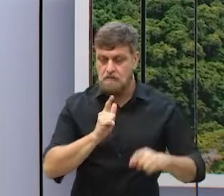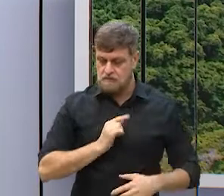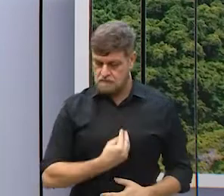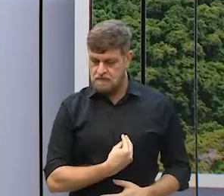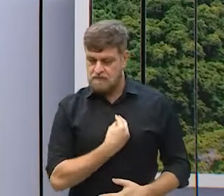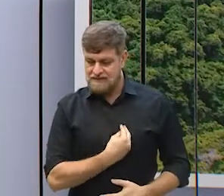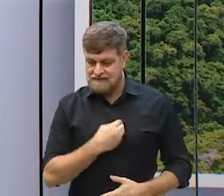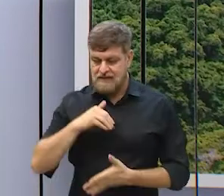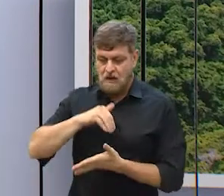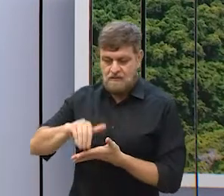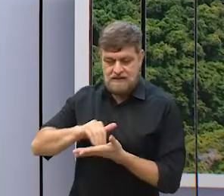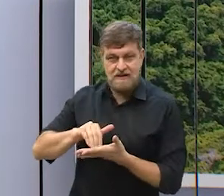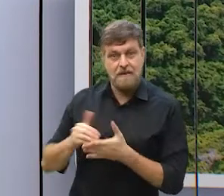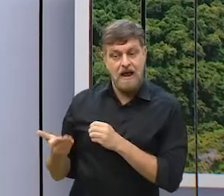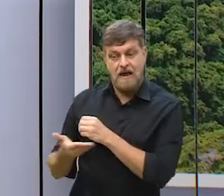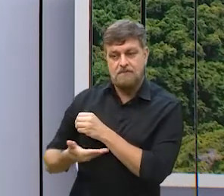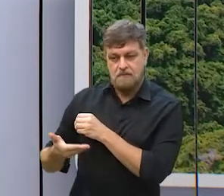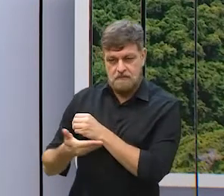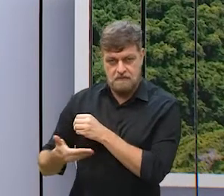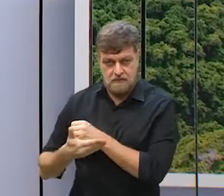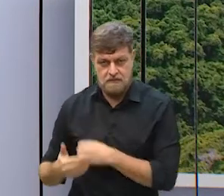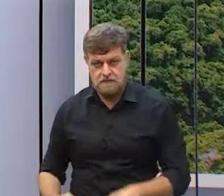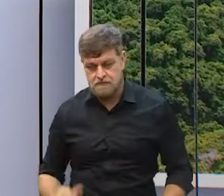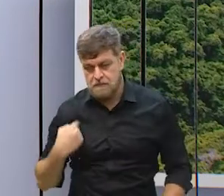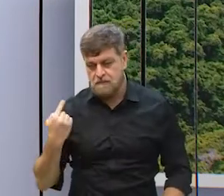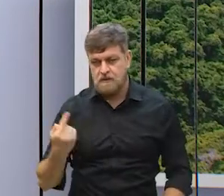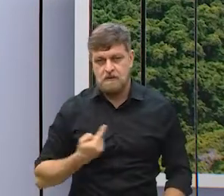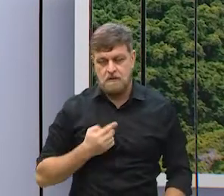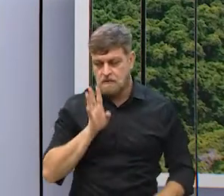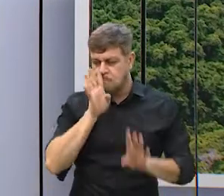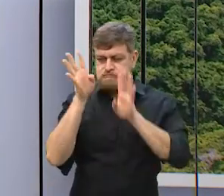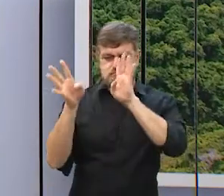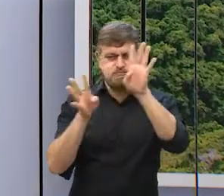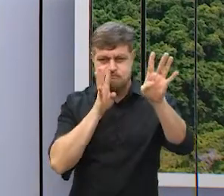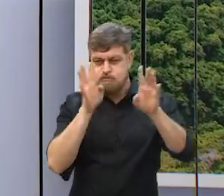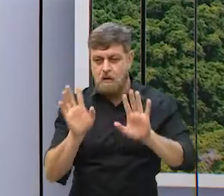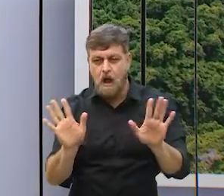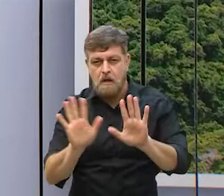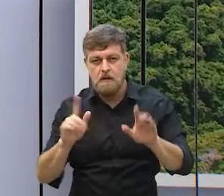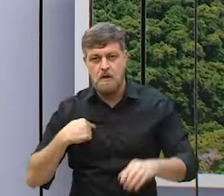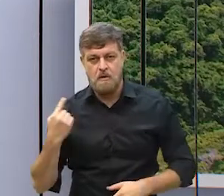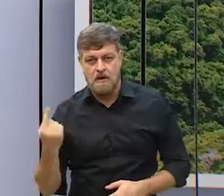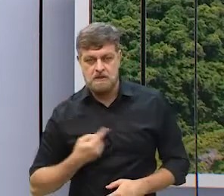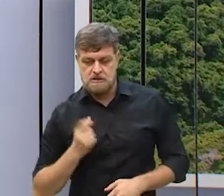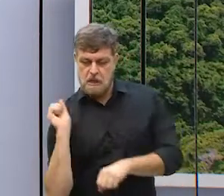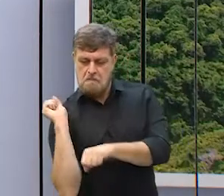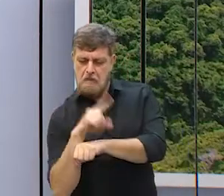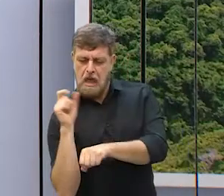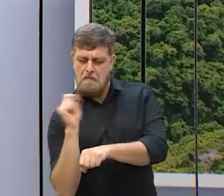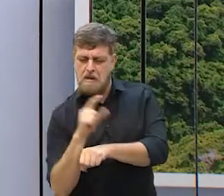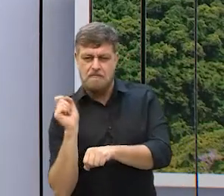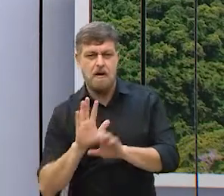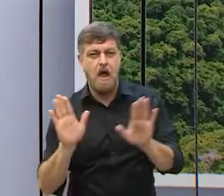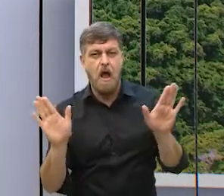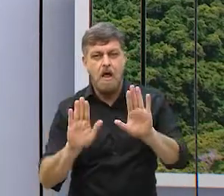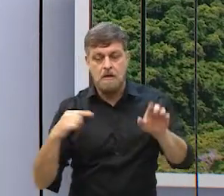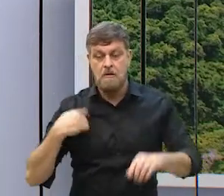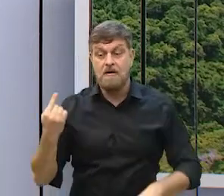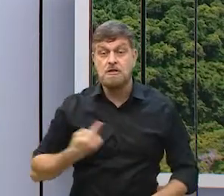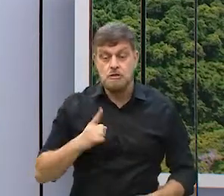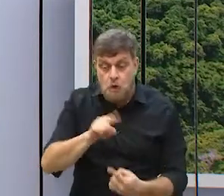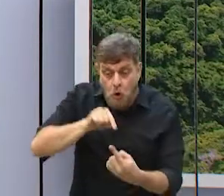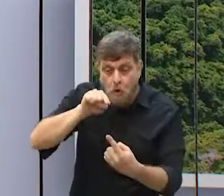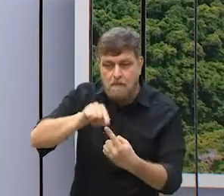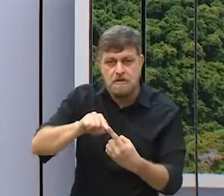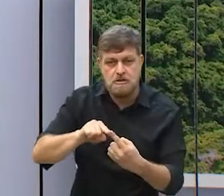e isso é fundamental. A gente não está aqui como oposição simplesmente para atacar pedra de maneira nenhuma, mas para